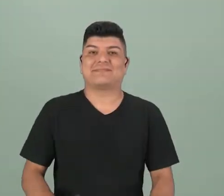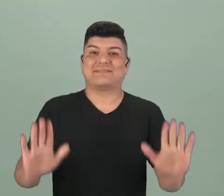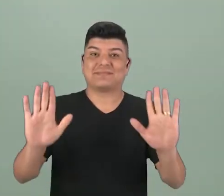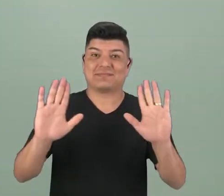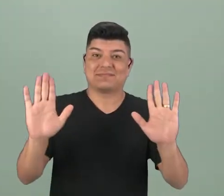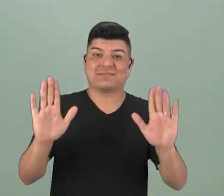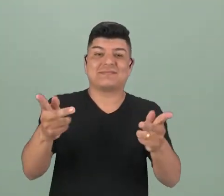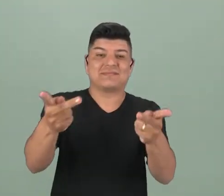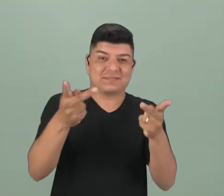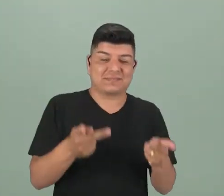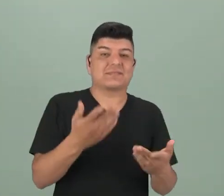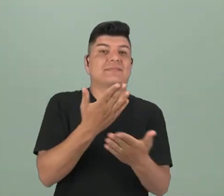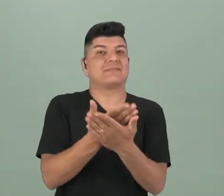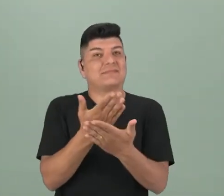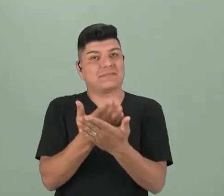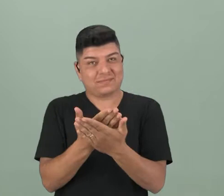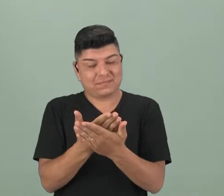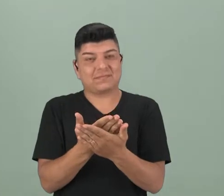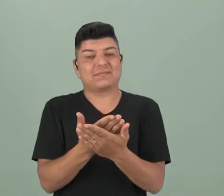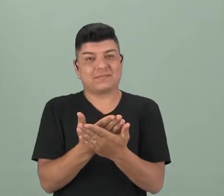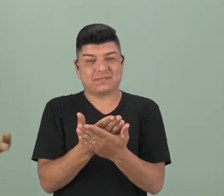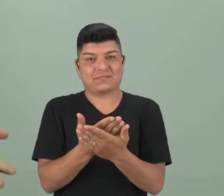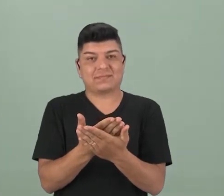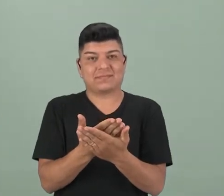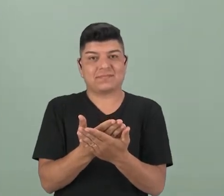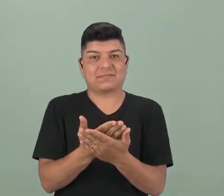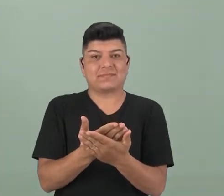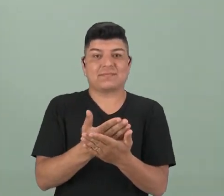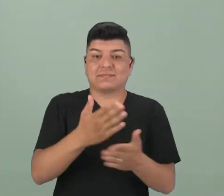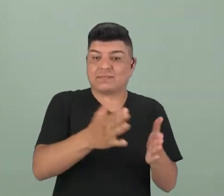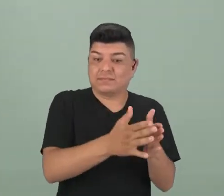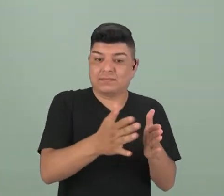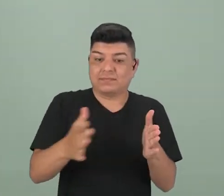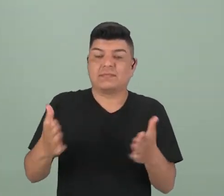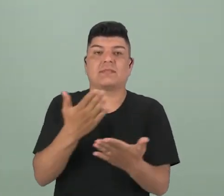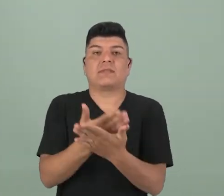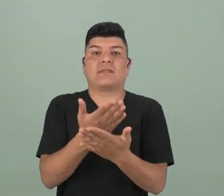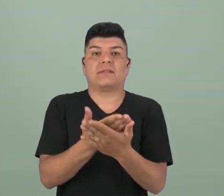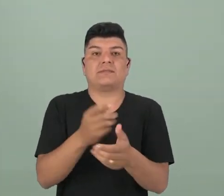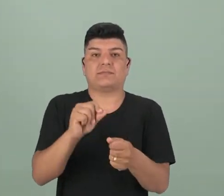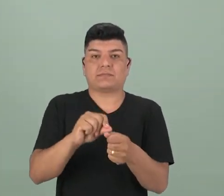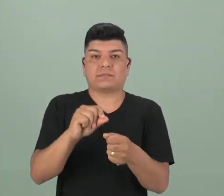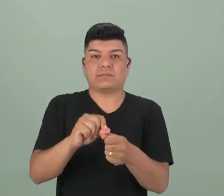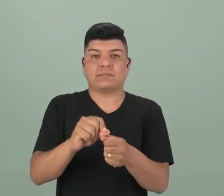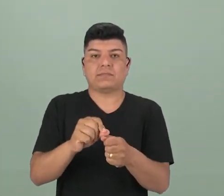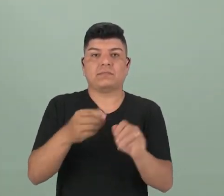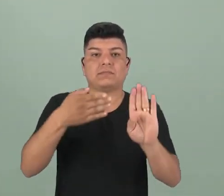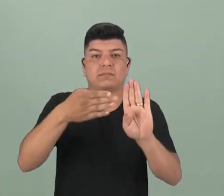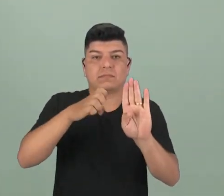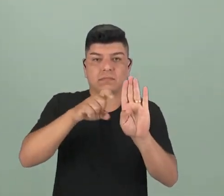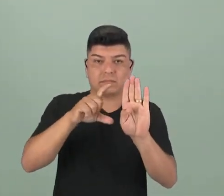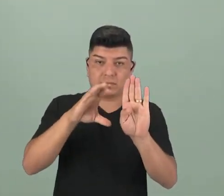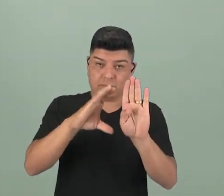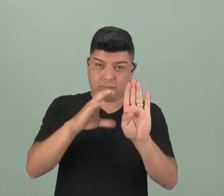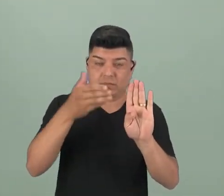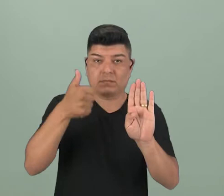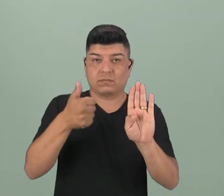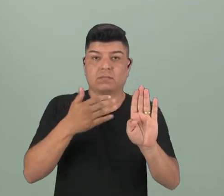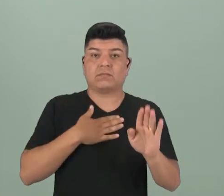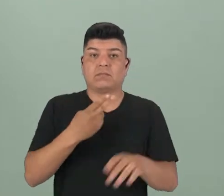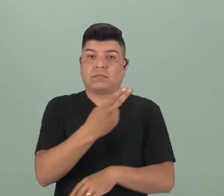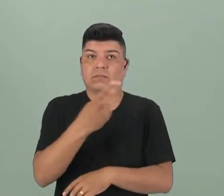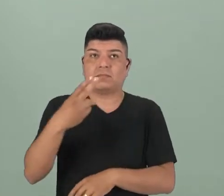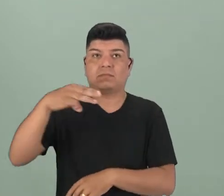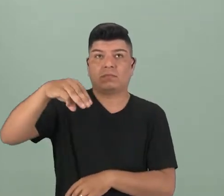Olá pessoal, sejam bem-vindos a mais uma aula desse percurso de aulas que nós estamos fazendo na plataforma Eduque. Meu nome é Márcio,